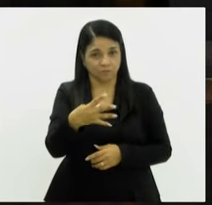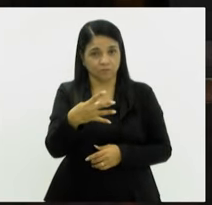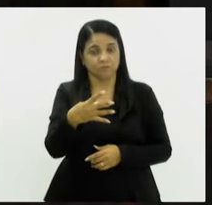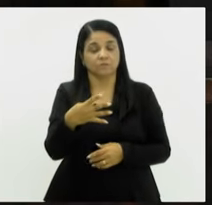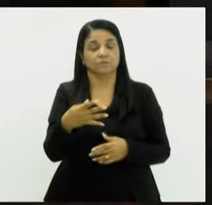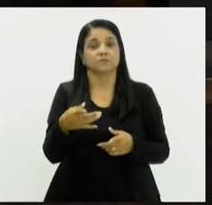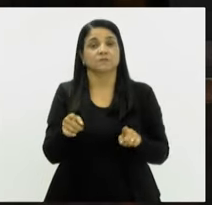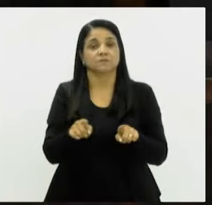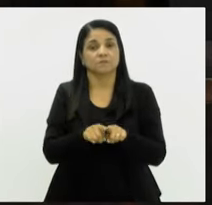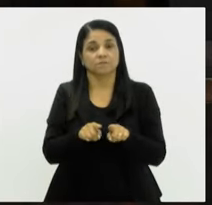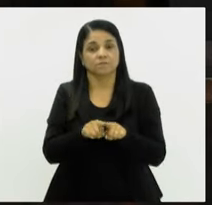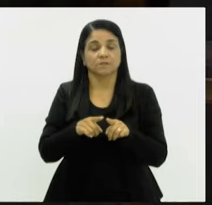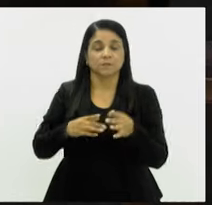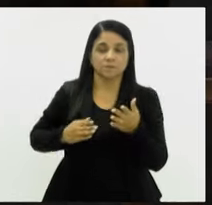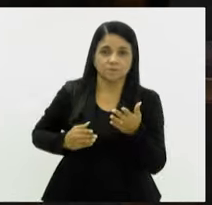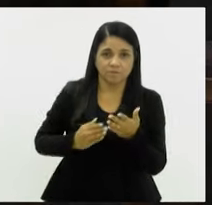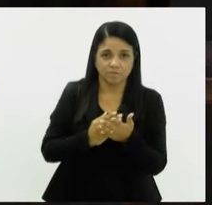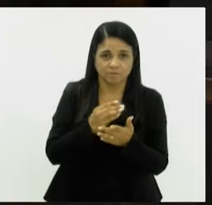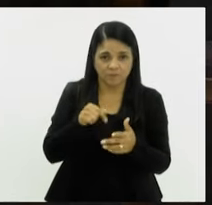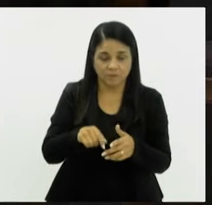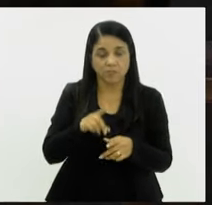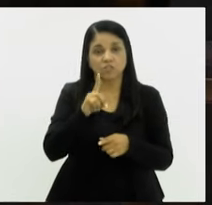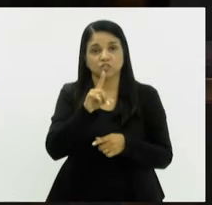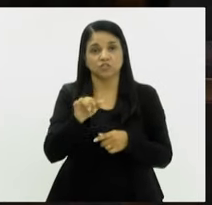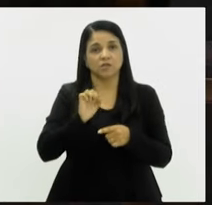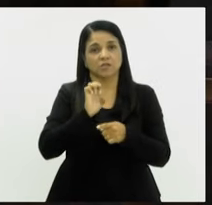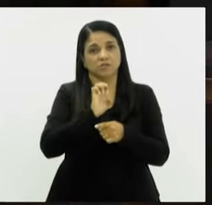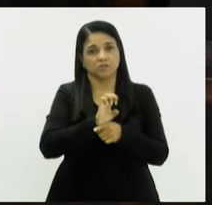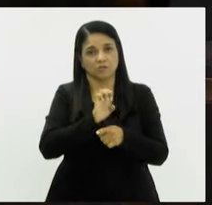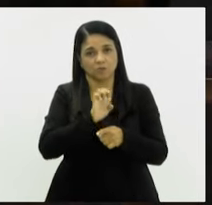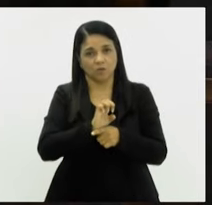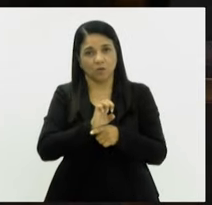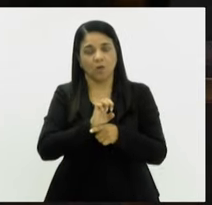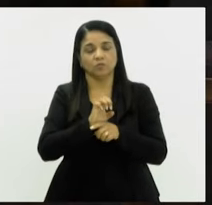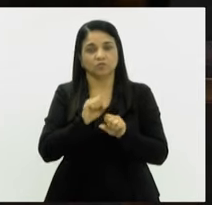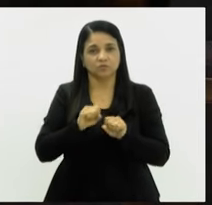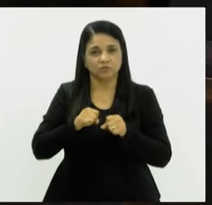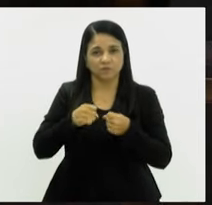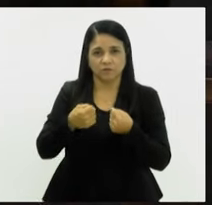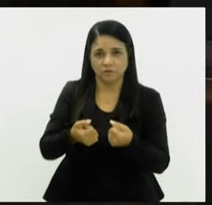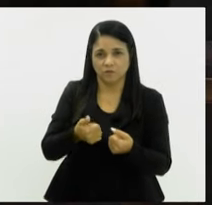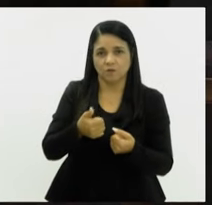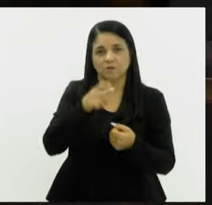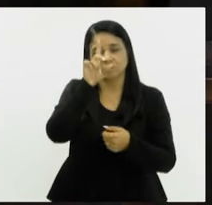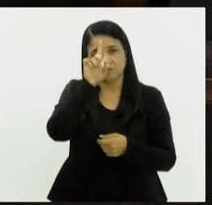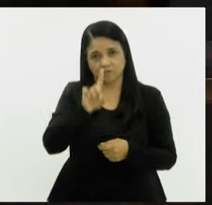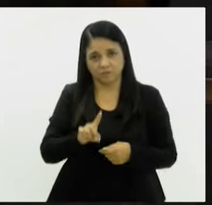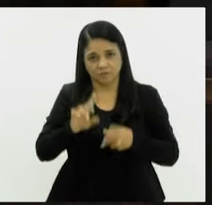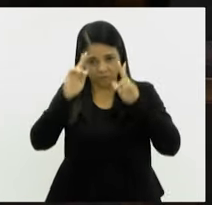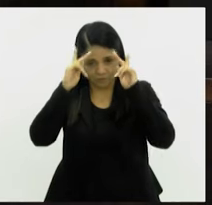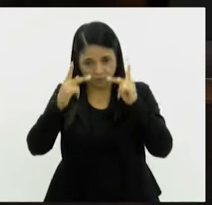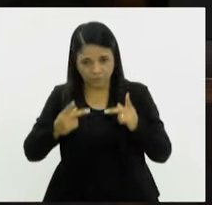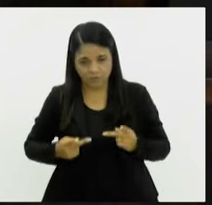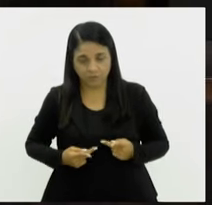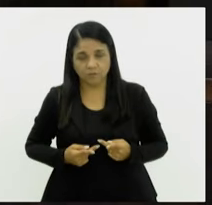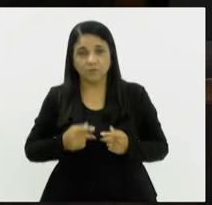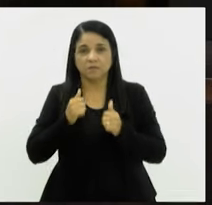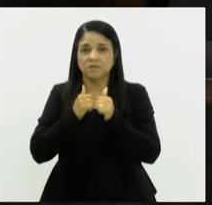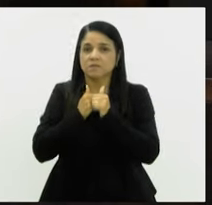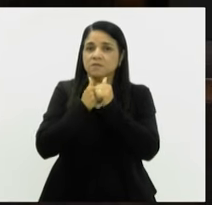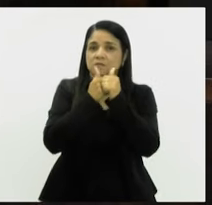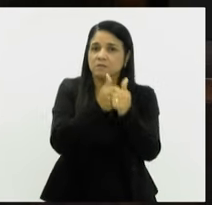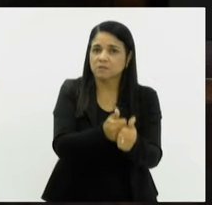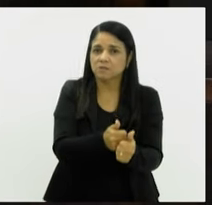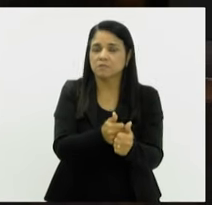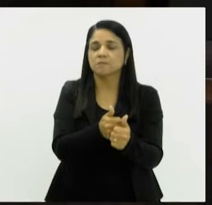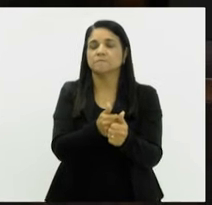nessa casa, é o dia estadual das defensoras e dos defensores de direitos humanos. Então, que a gente possa seguir em